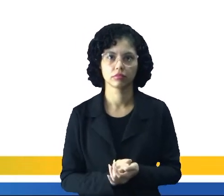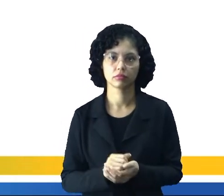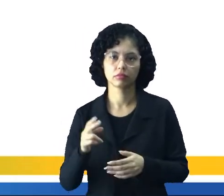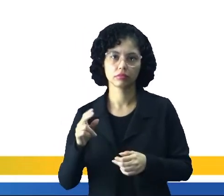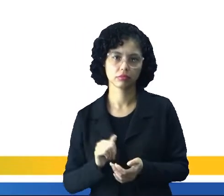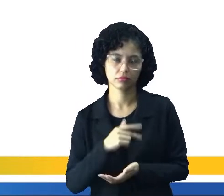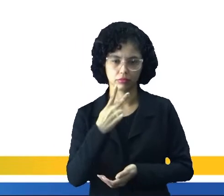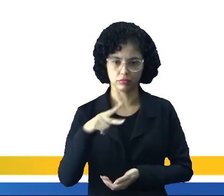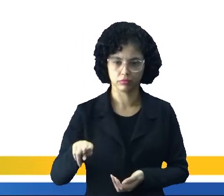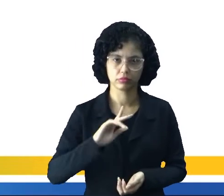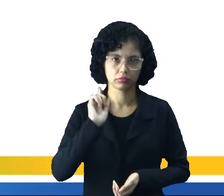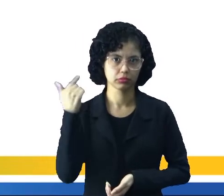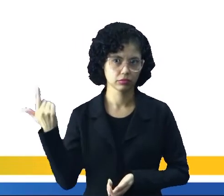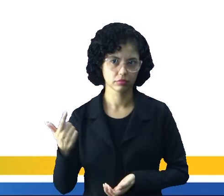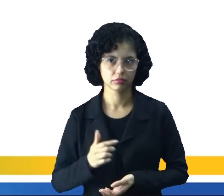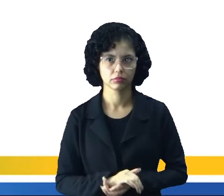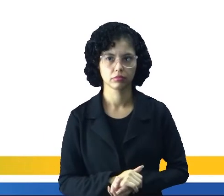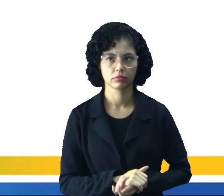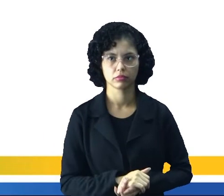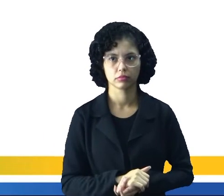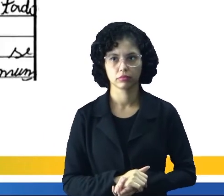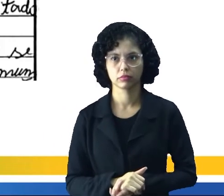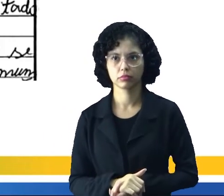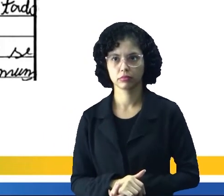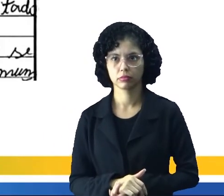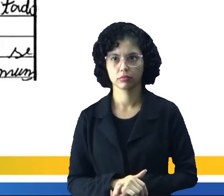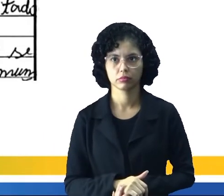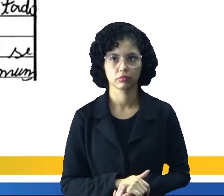hipônimos, enfim, tá bom?